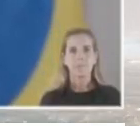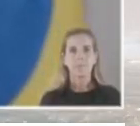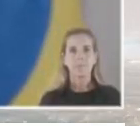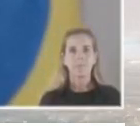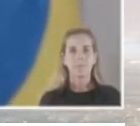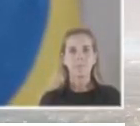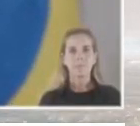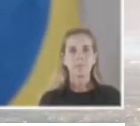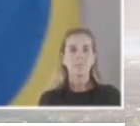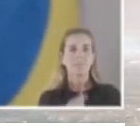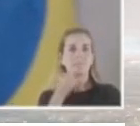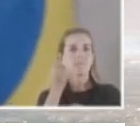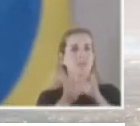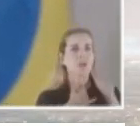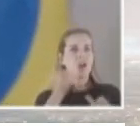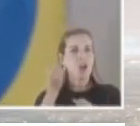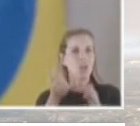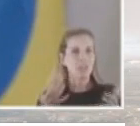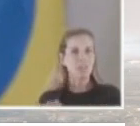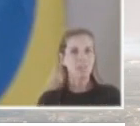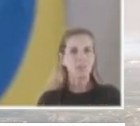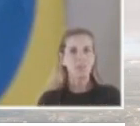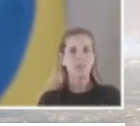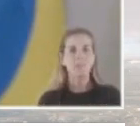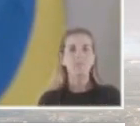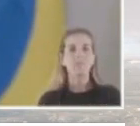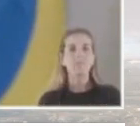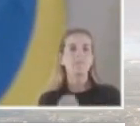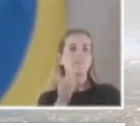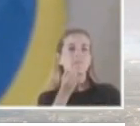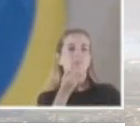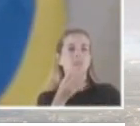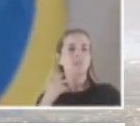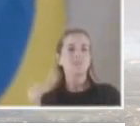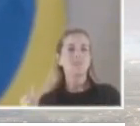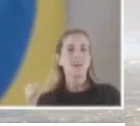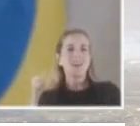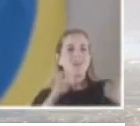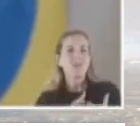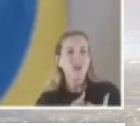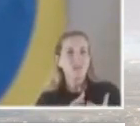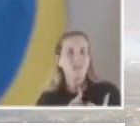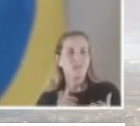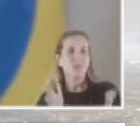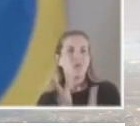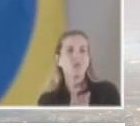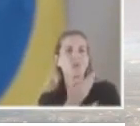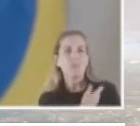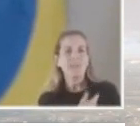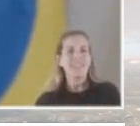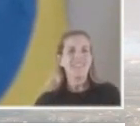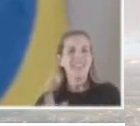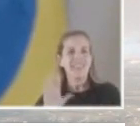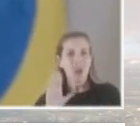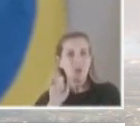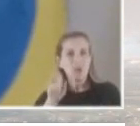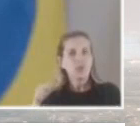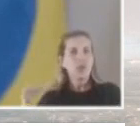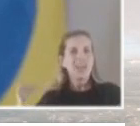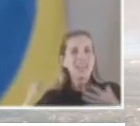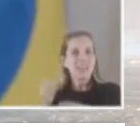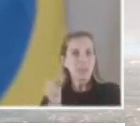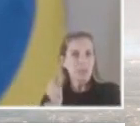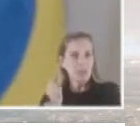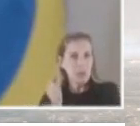Porque as exportações do Brasil para a Argentina vêm acompanhada de agregação de valor, né? Elas são